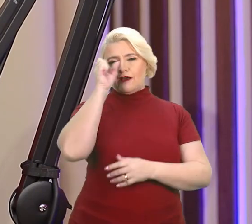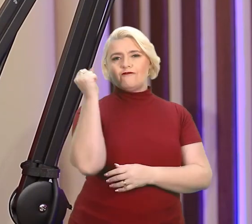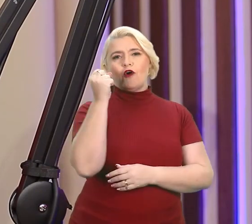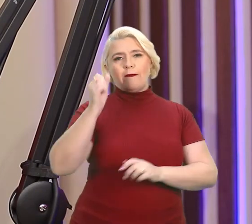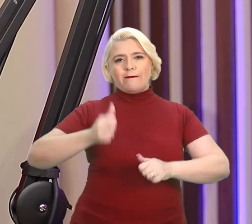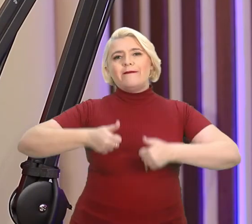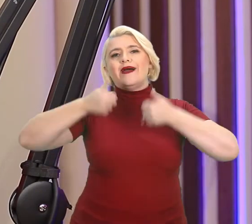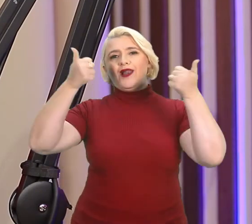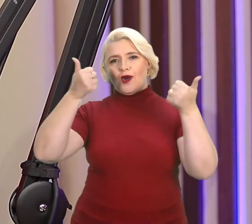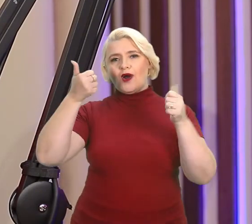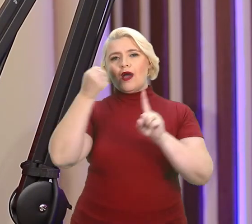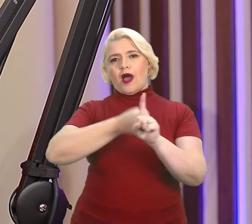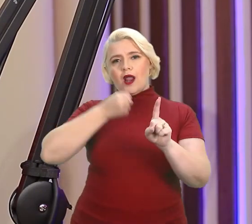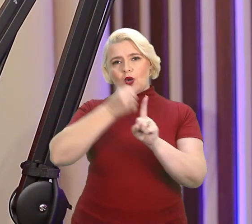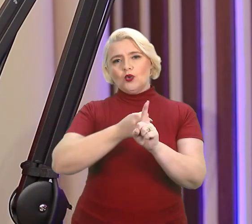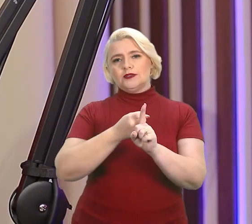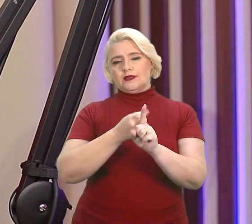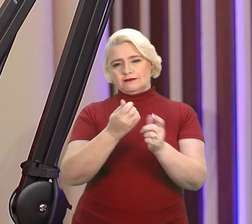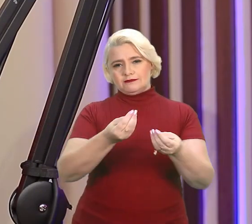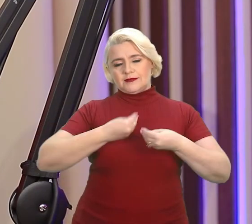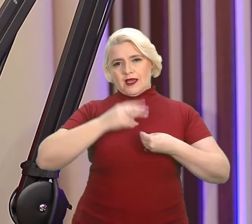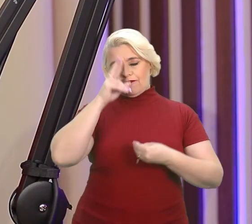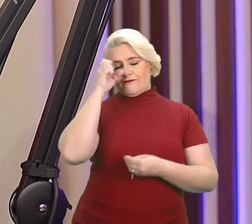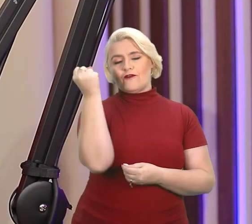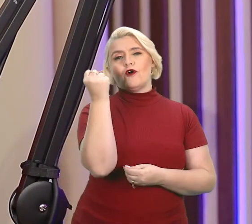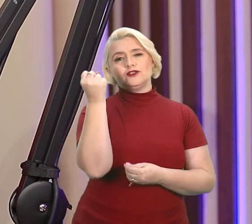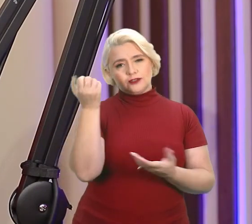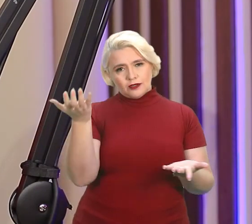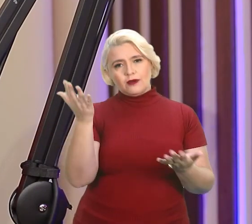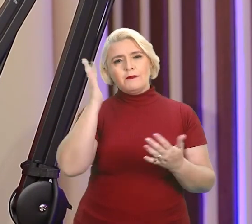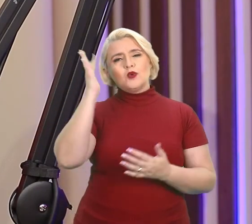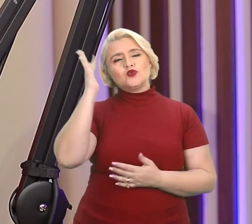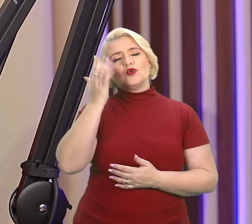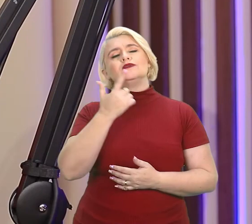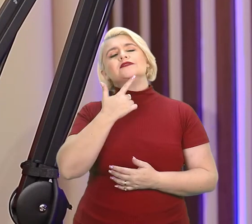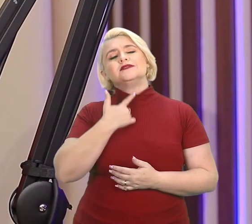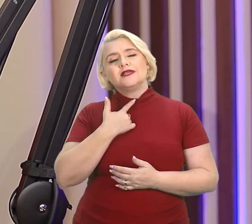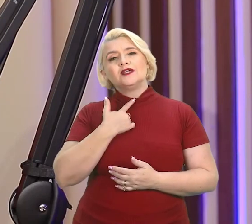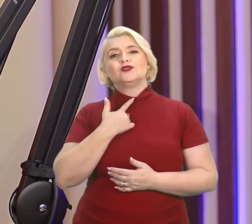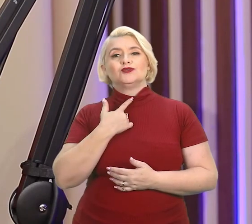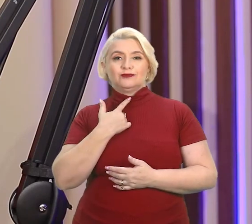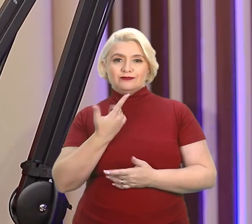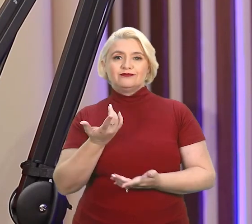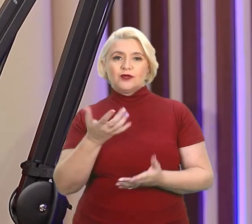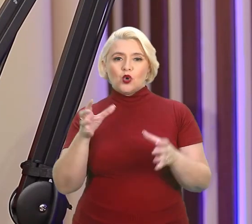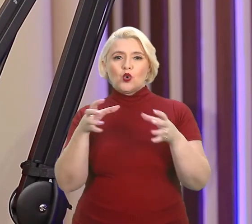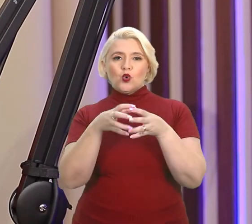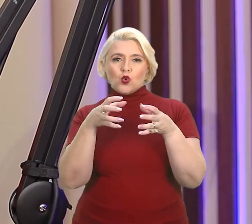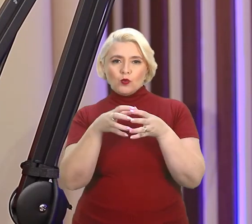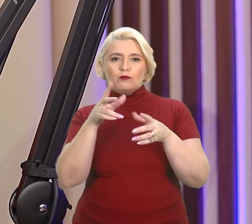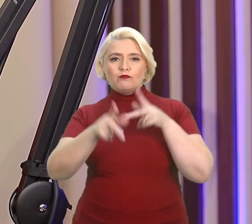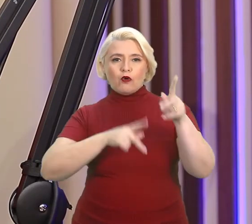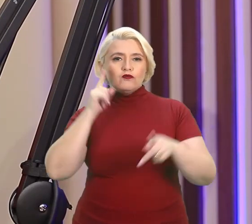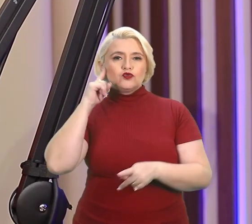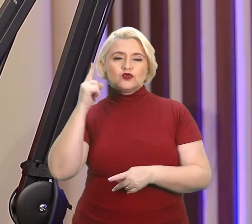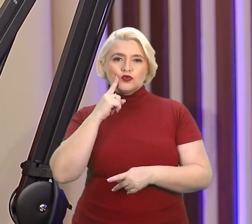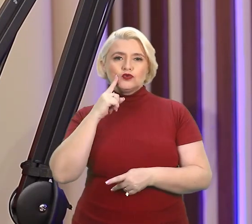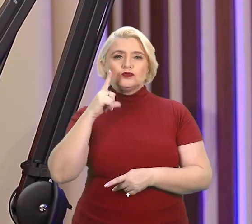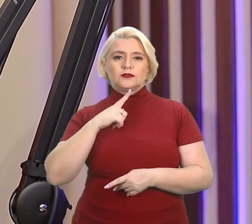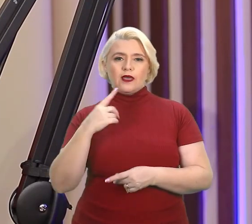dia melhor e a luta ser fortalecida. Então esse é o meu desejo, que a comunidade surda